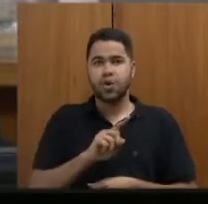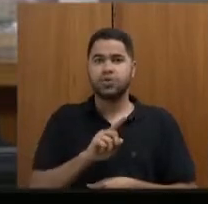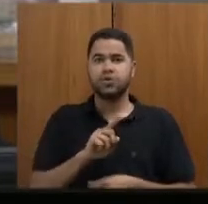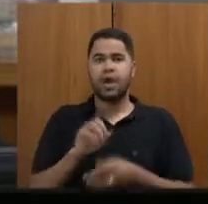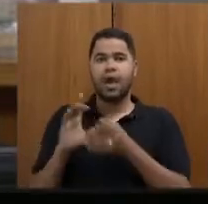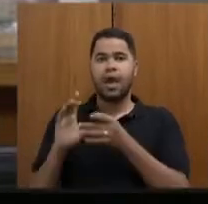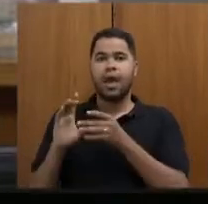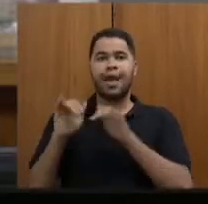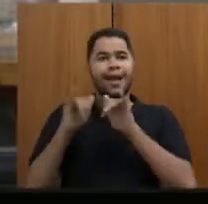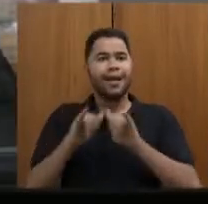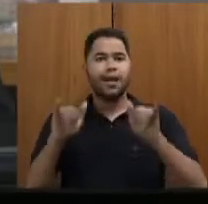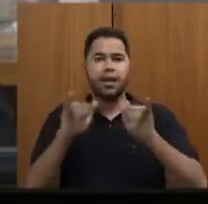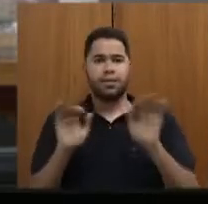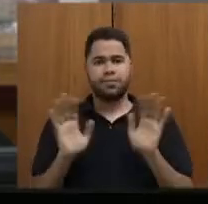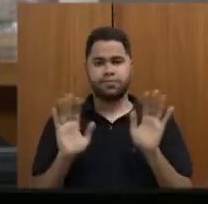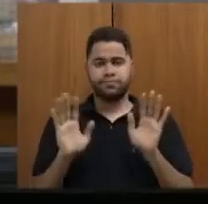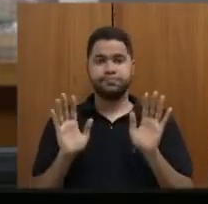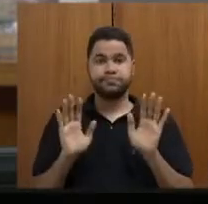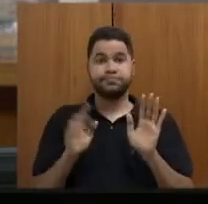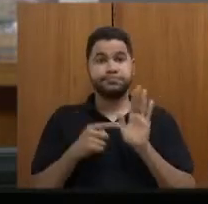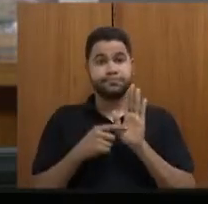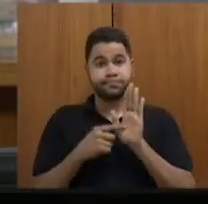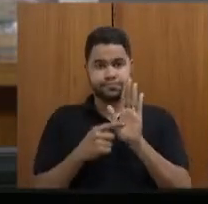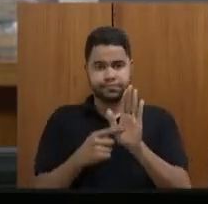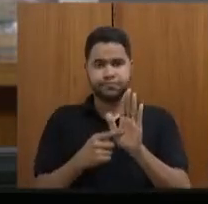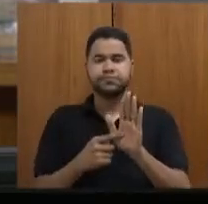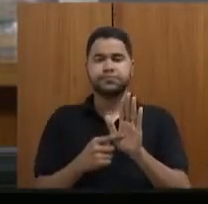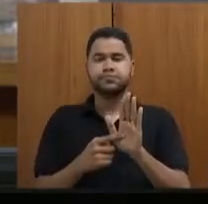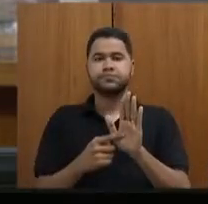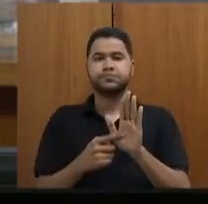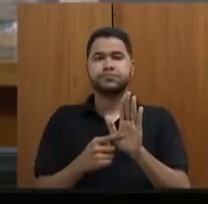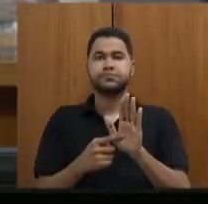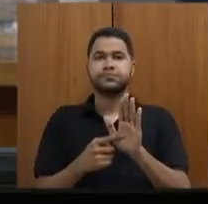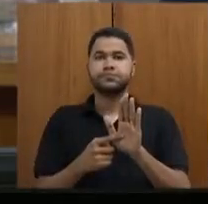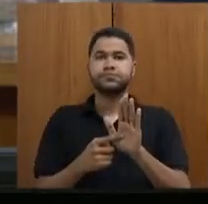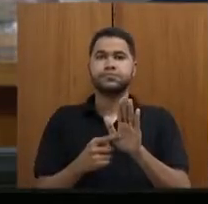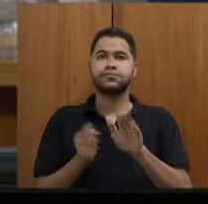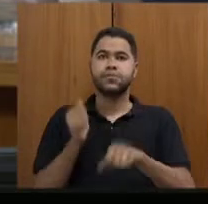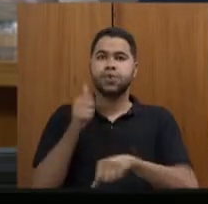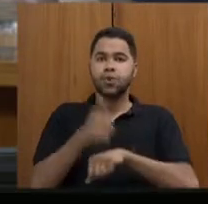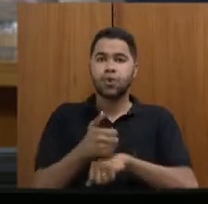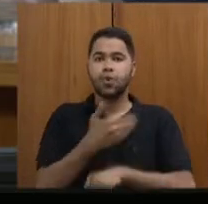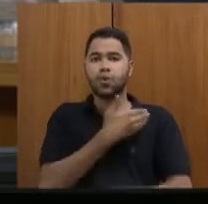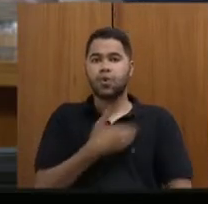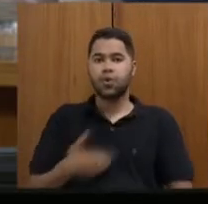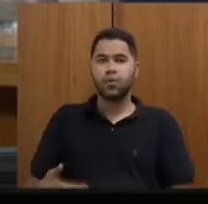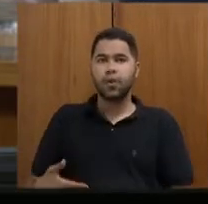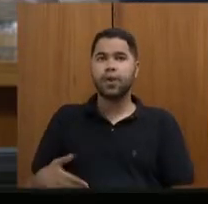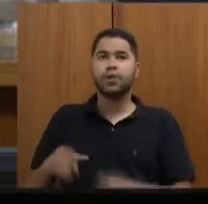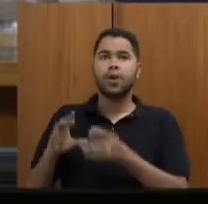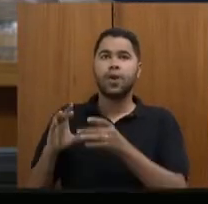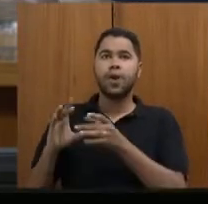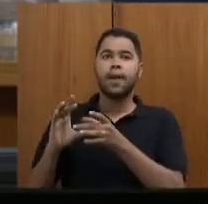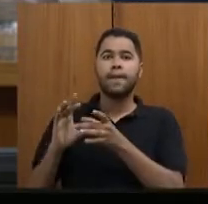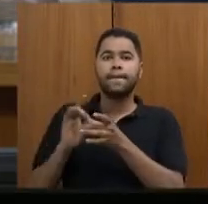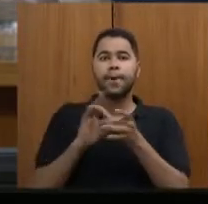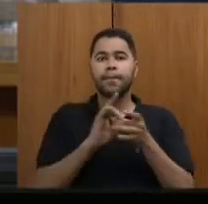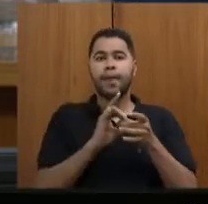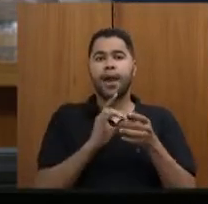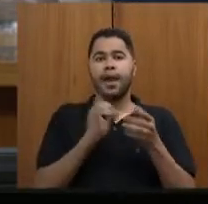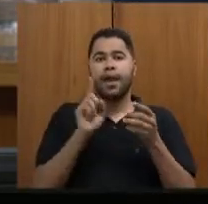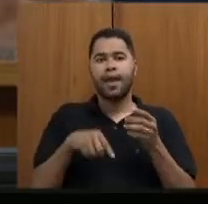campanhas nesse sentido. Então, está prevista, após o período eleitoral, já uma campanha de combate à violência contra